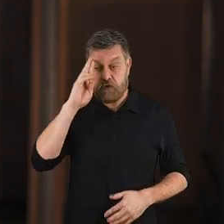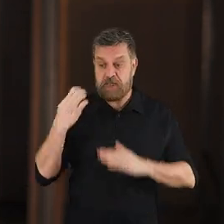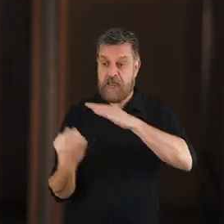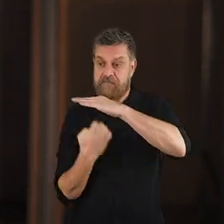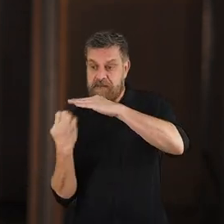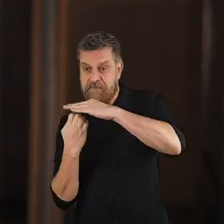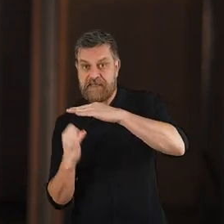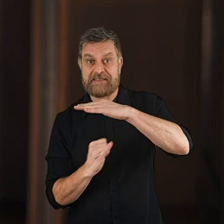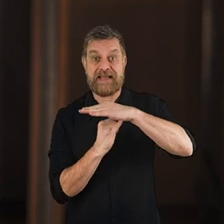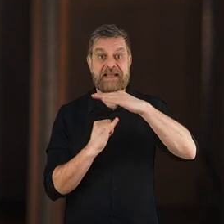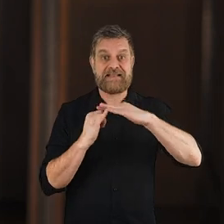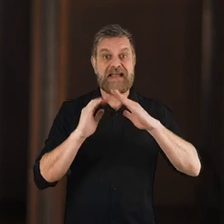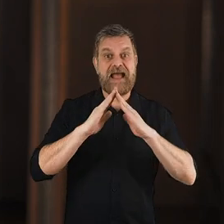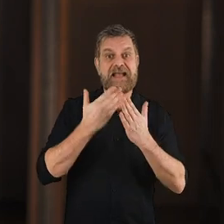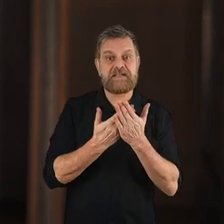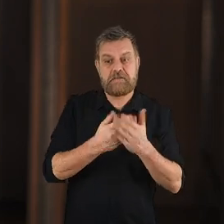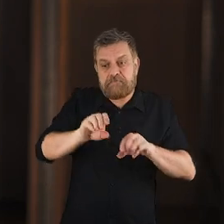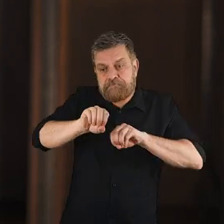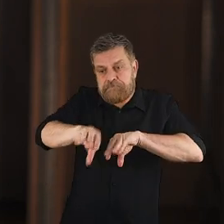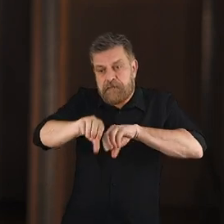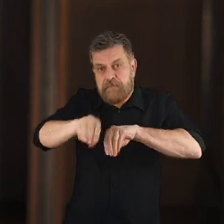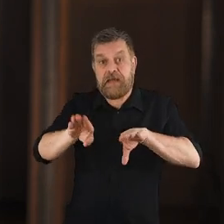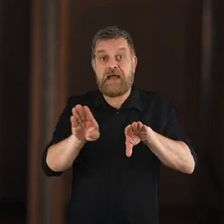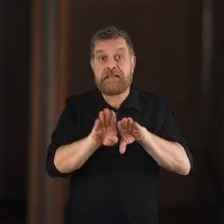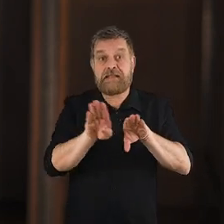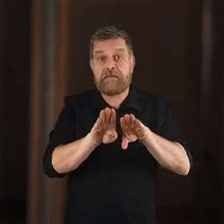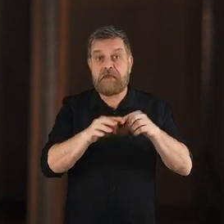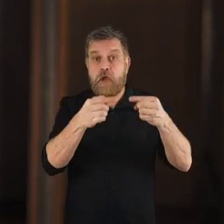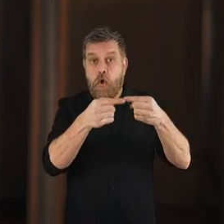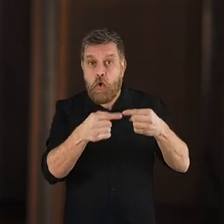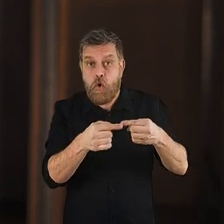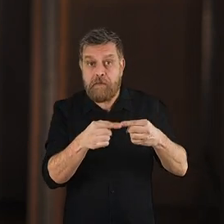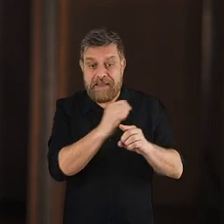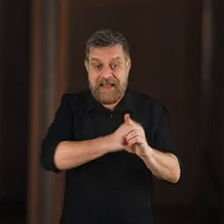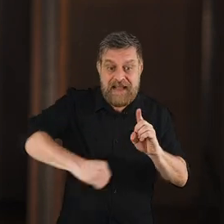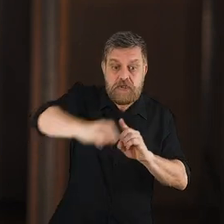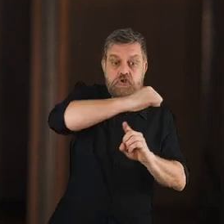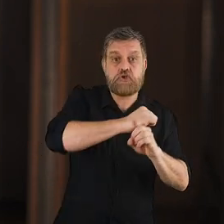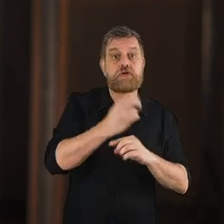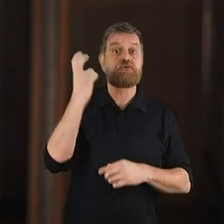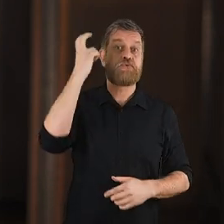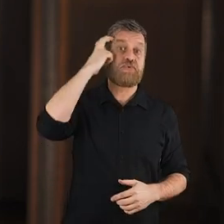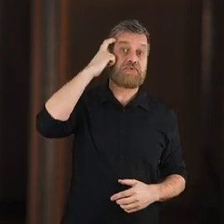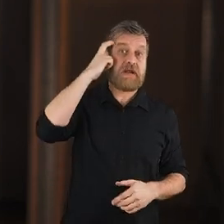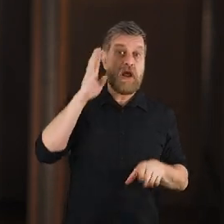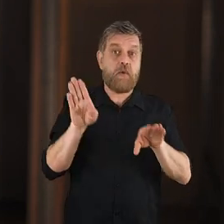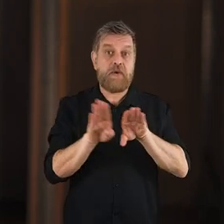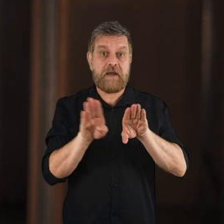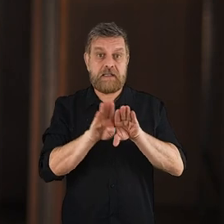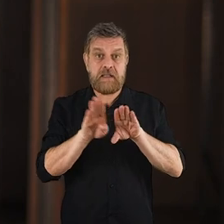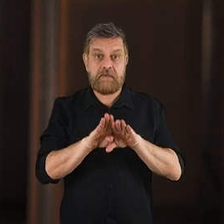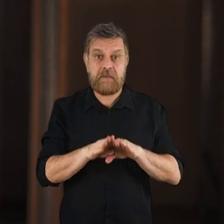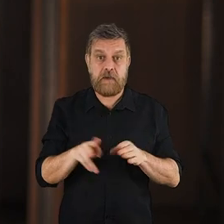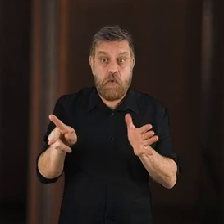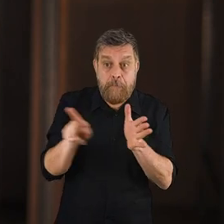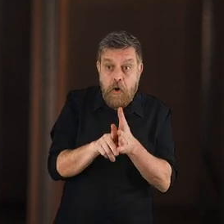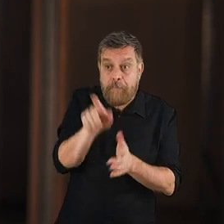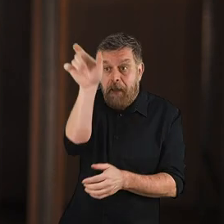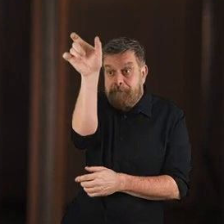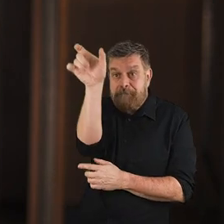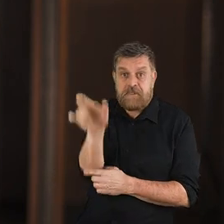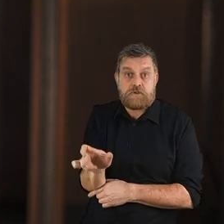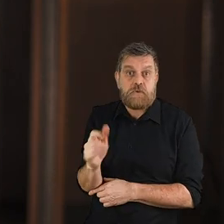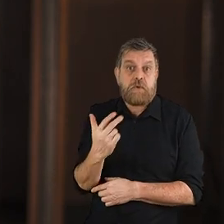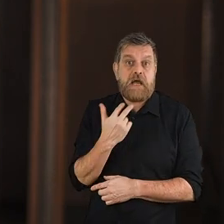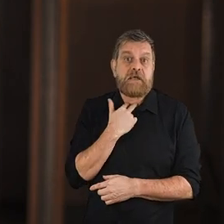as instituições de ensino, entram as instituições socioculturais e entra o próprio indivíduo. Você